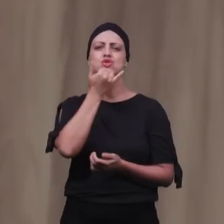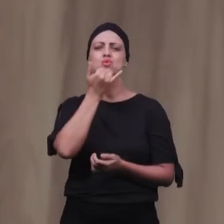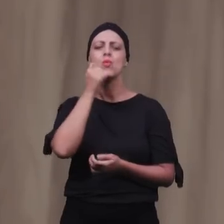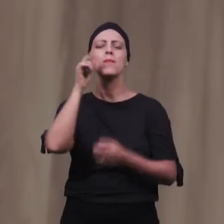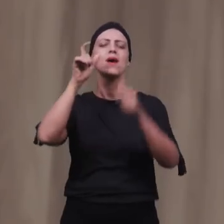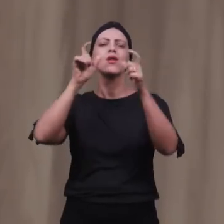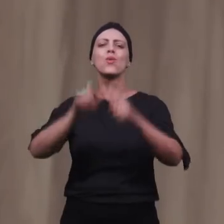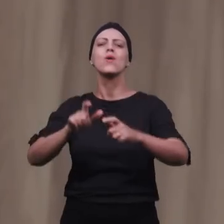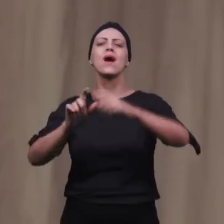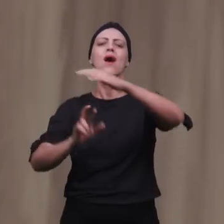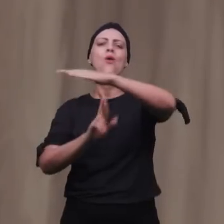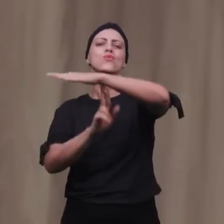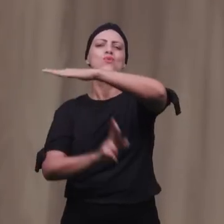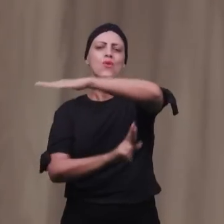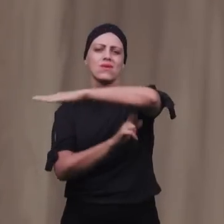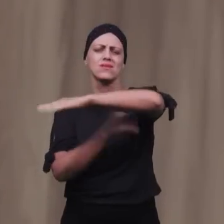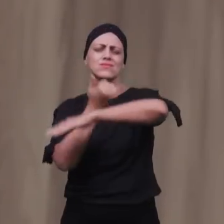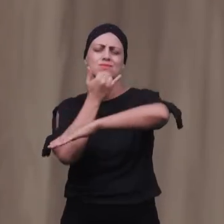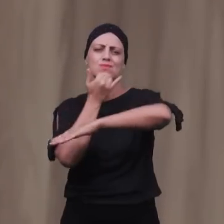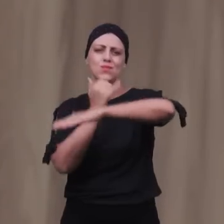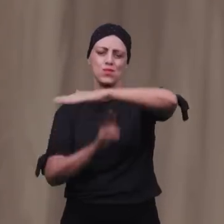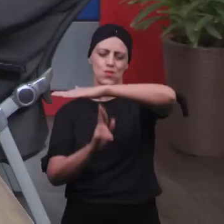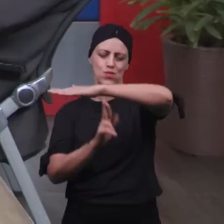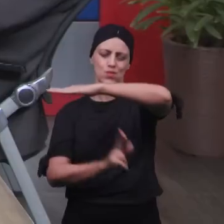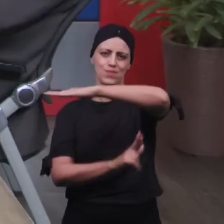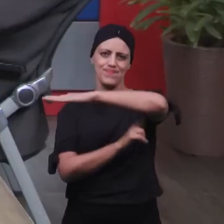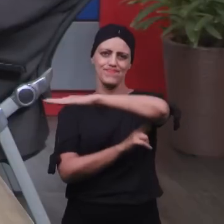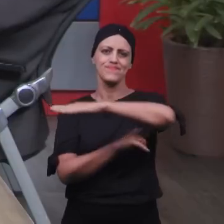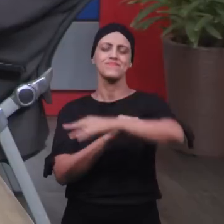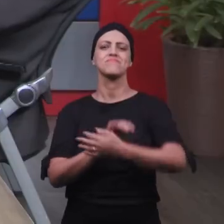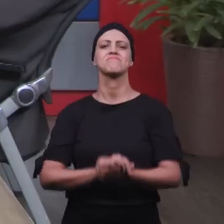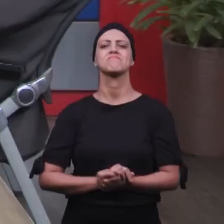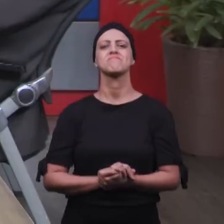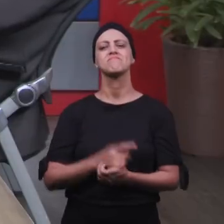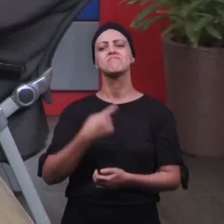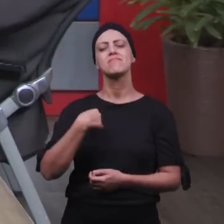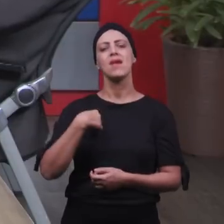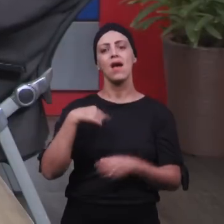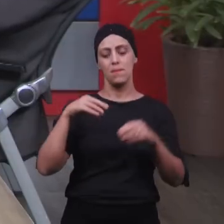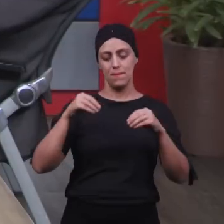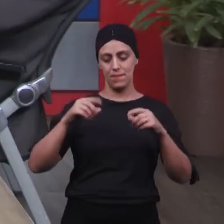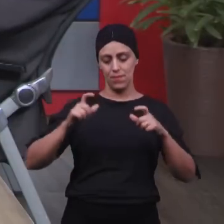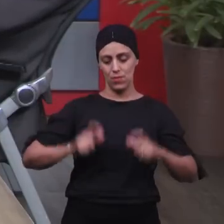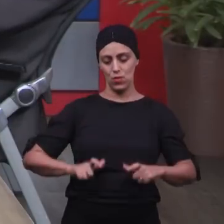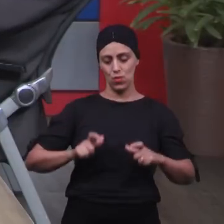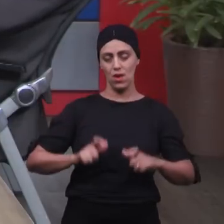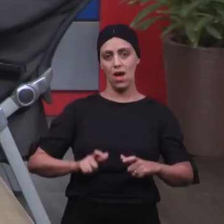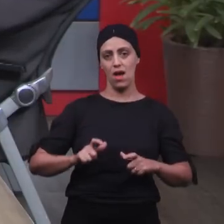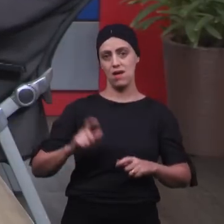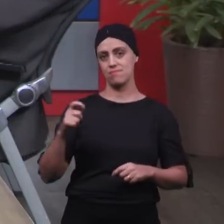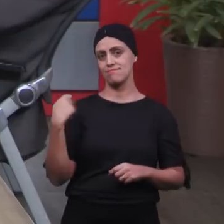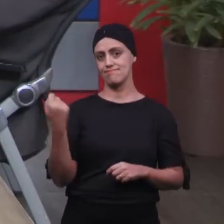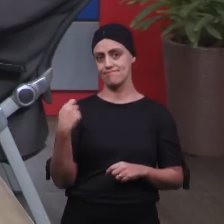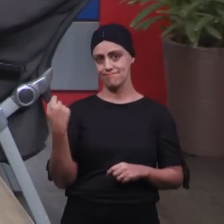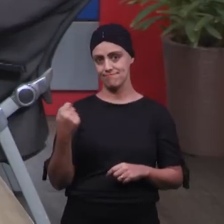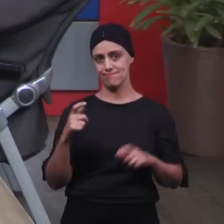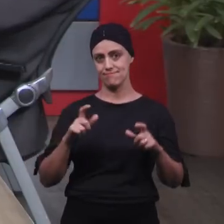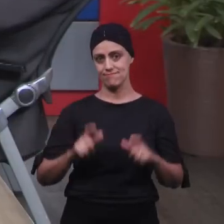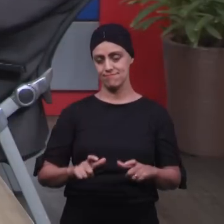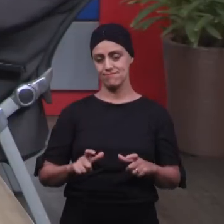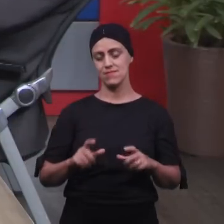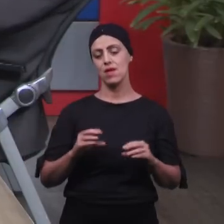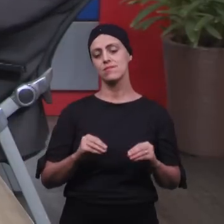região de Rondônia. Então eu ia para Porto Alegre de avião, porque só tinha como ir de